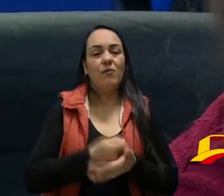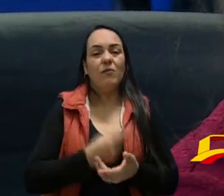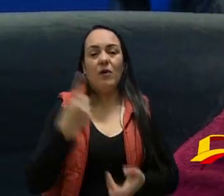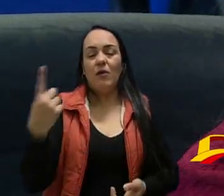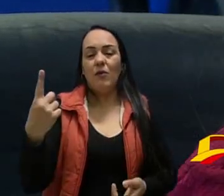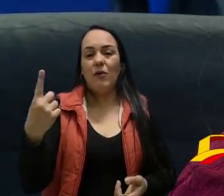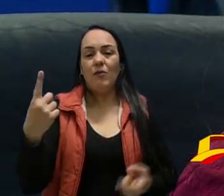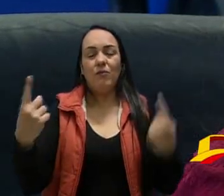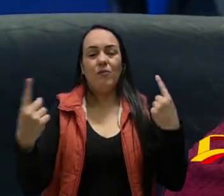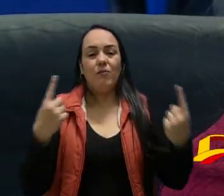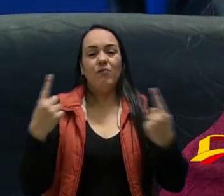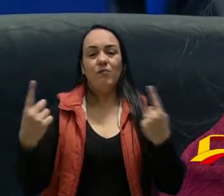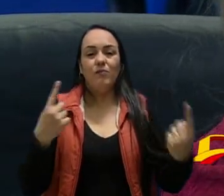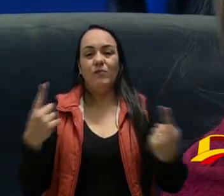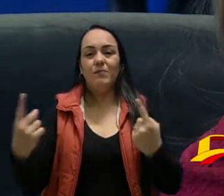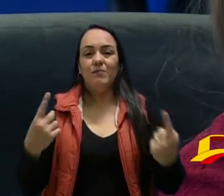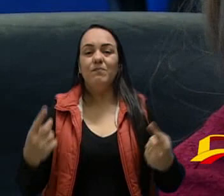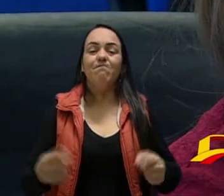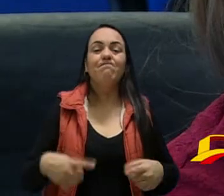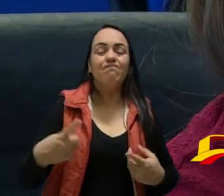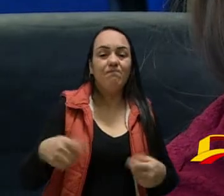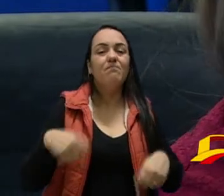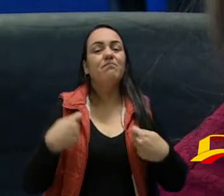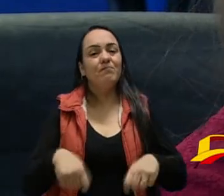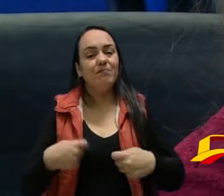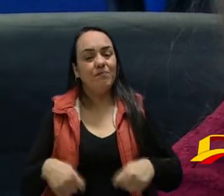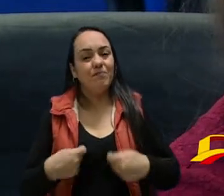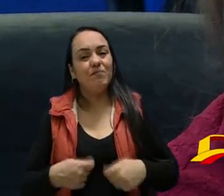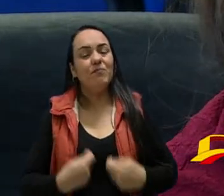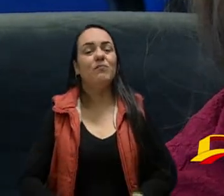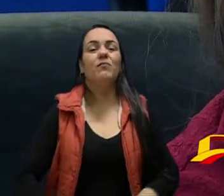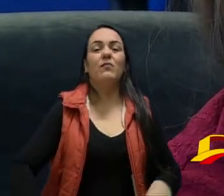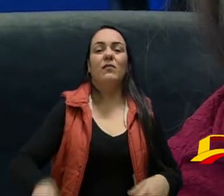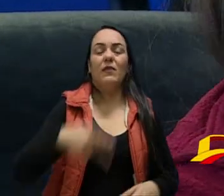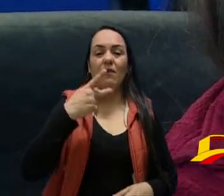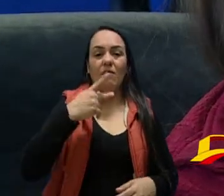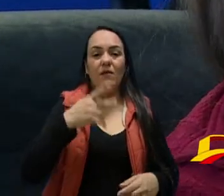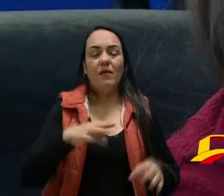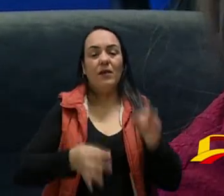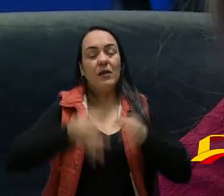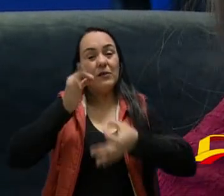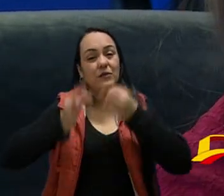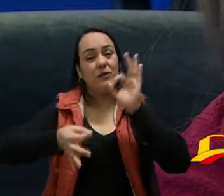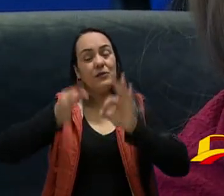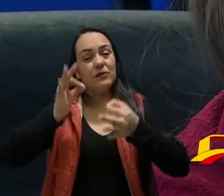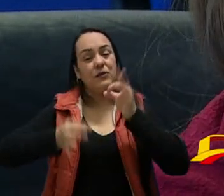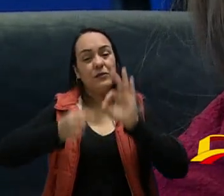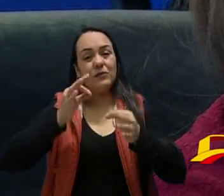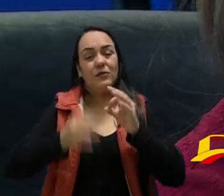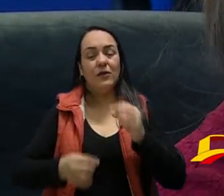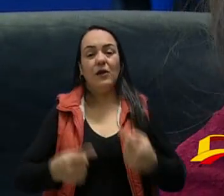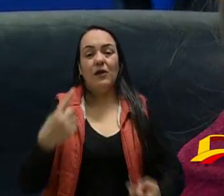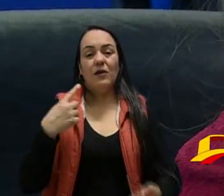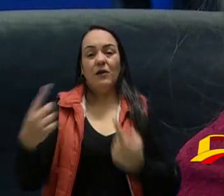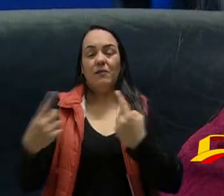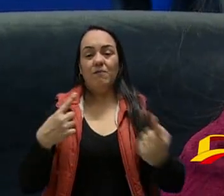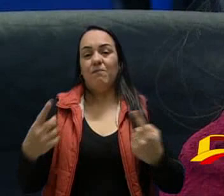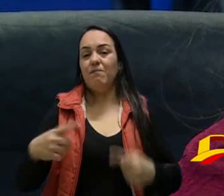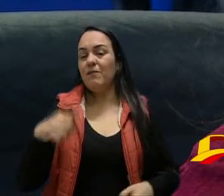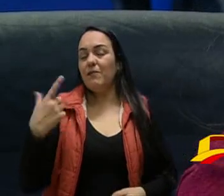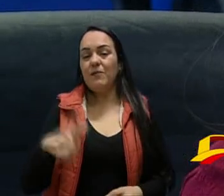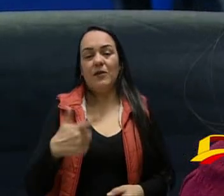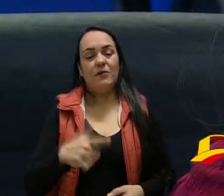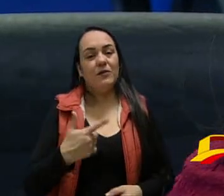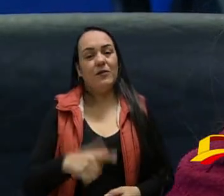poderia ditar uma ambulância mas ainda precisaria de parecer jurídico então se tiver uma lançando ele precisa de outra ambulância